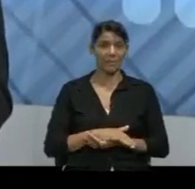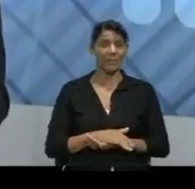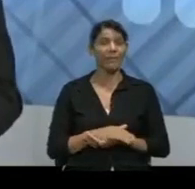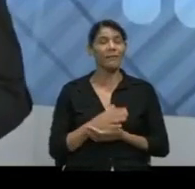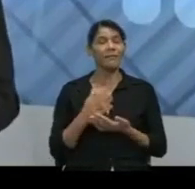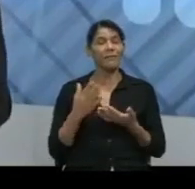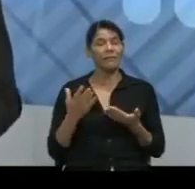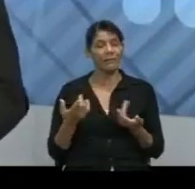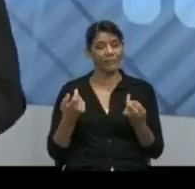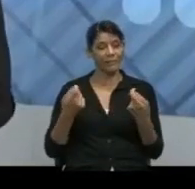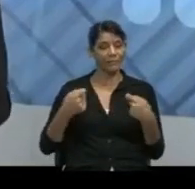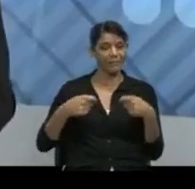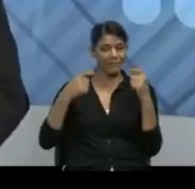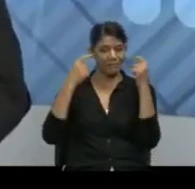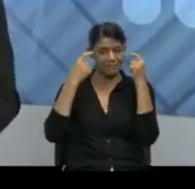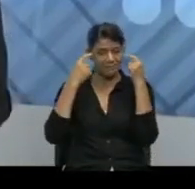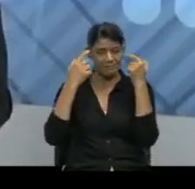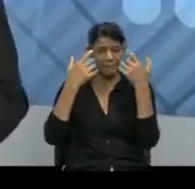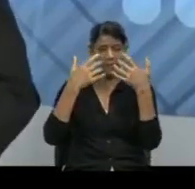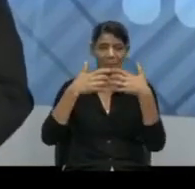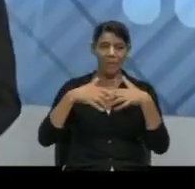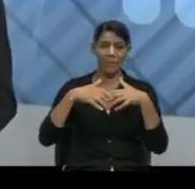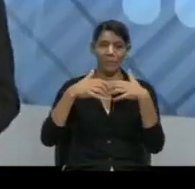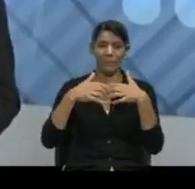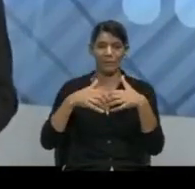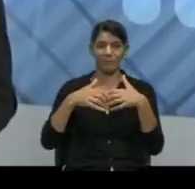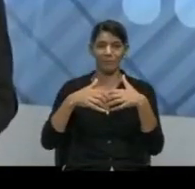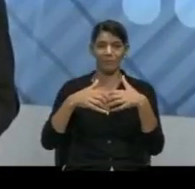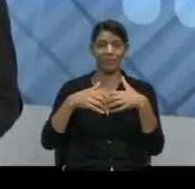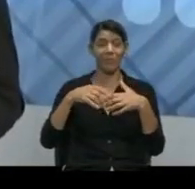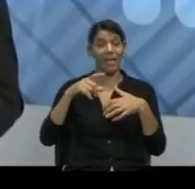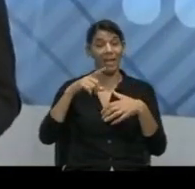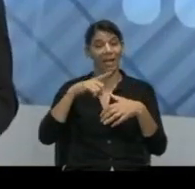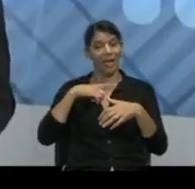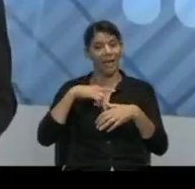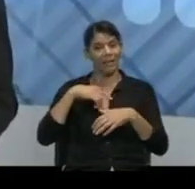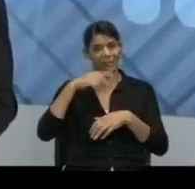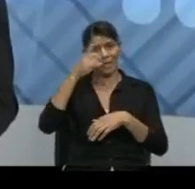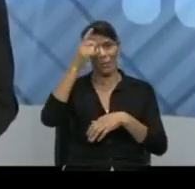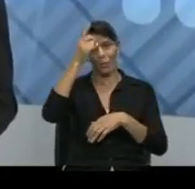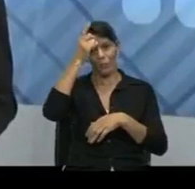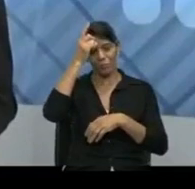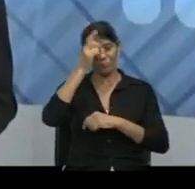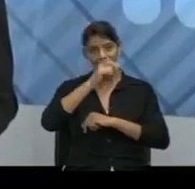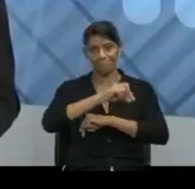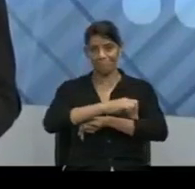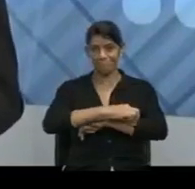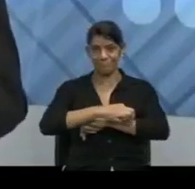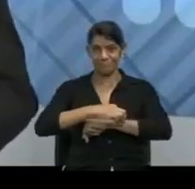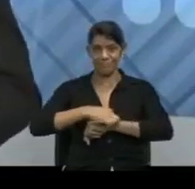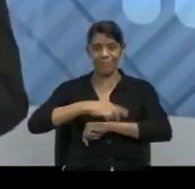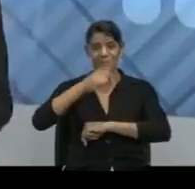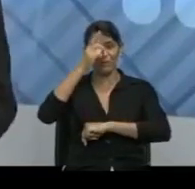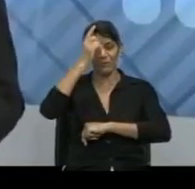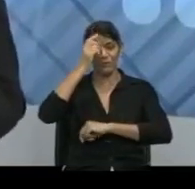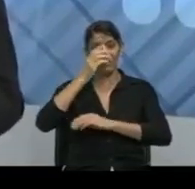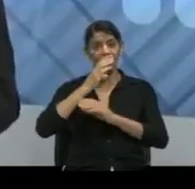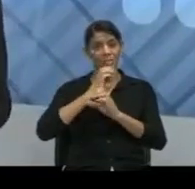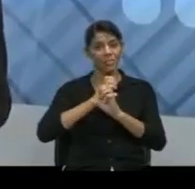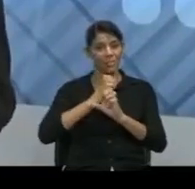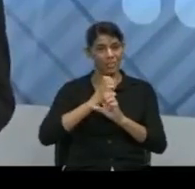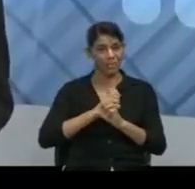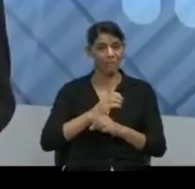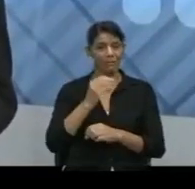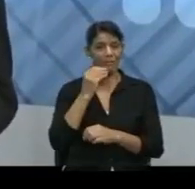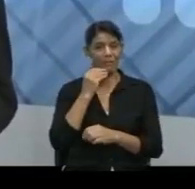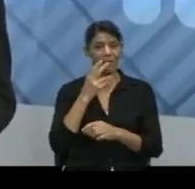E é aí que você tem que quebrar a cabeça. E é aí que entra o dom da arquitetura, o dom da engenharia. Tá bom? Que é desenvolver,